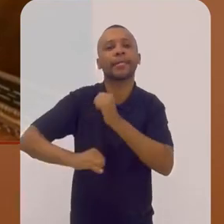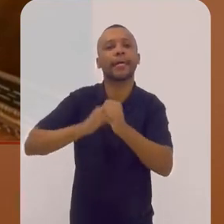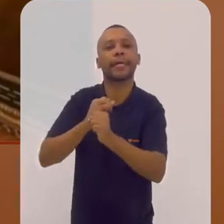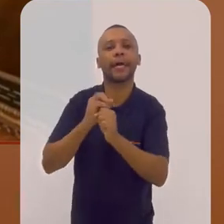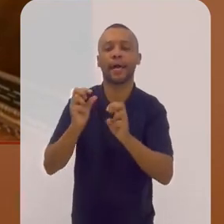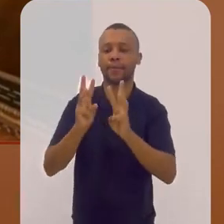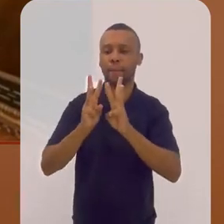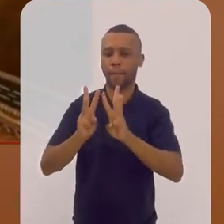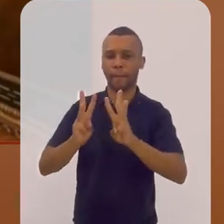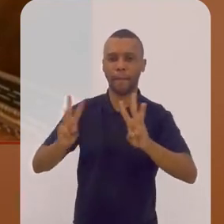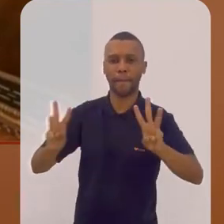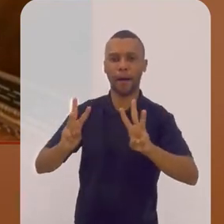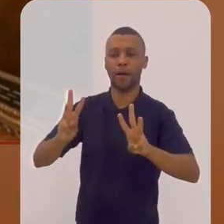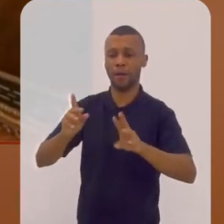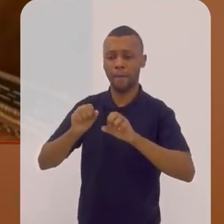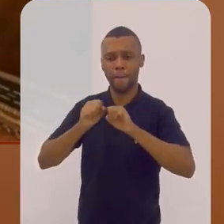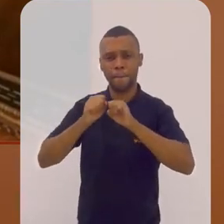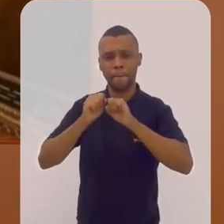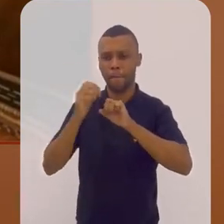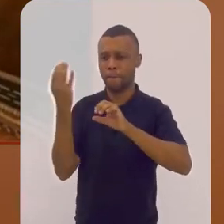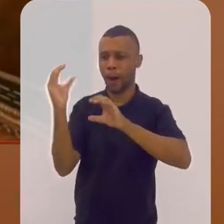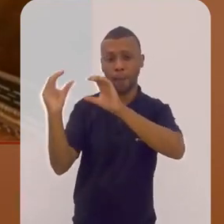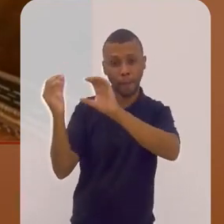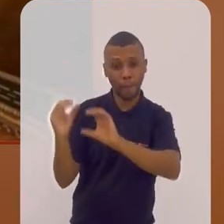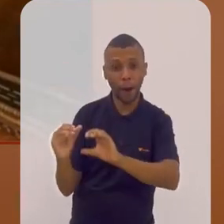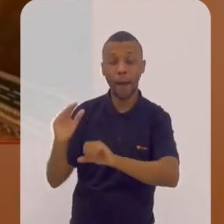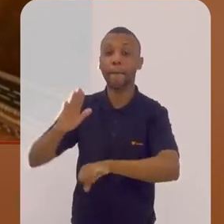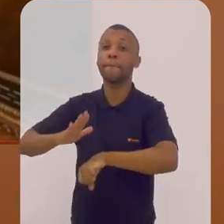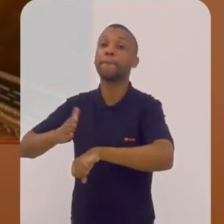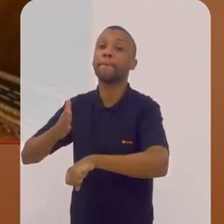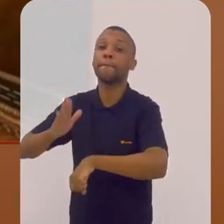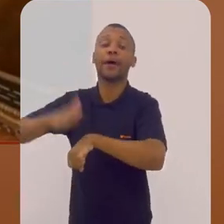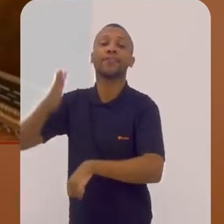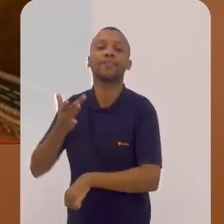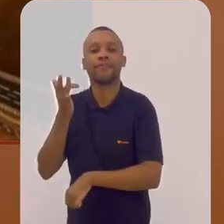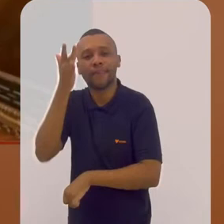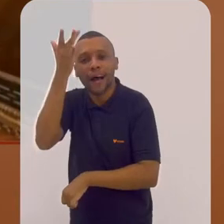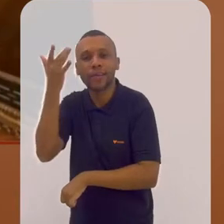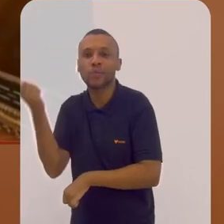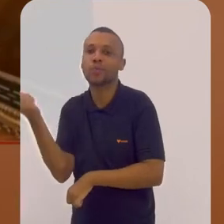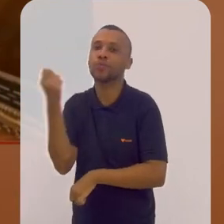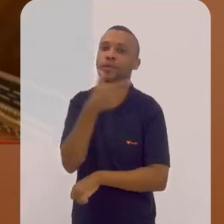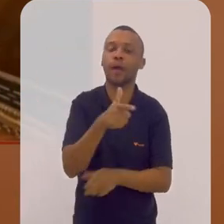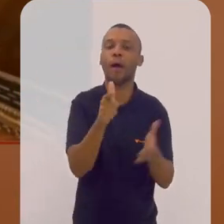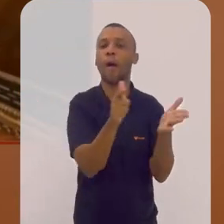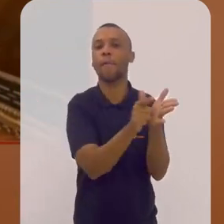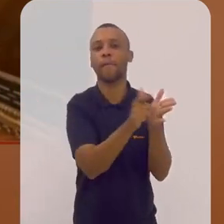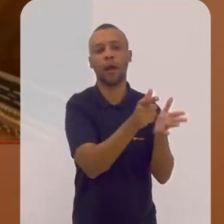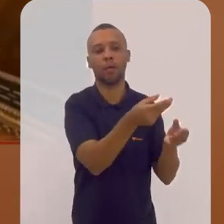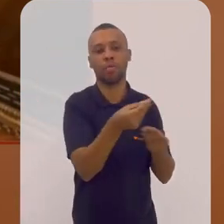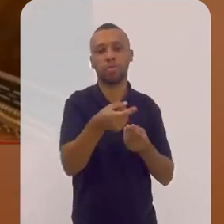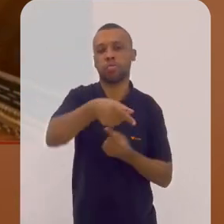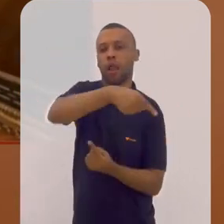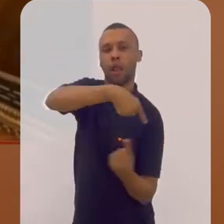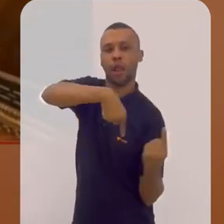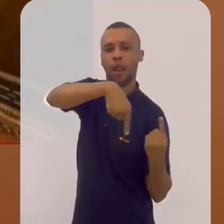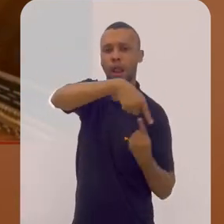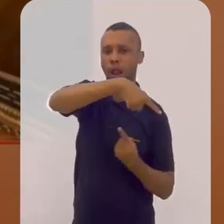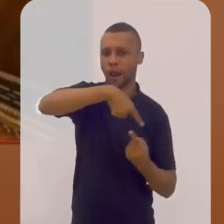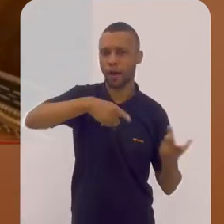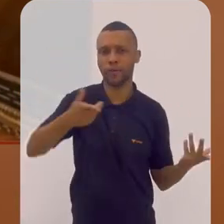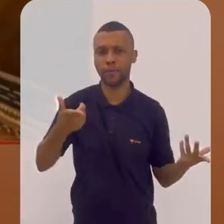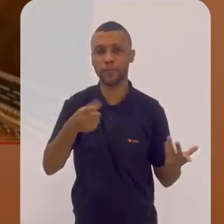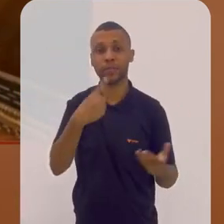via web é muito mais fácil do que a circulação em papel. Nós temos uma média de